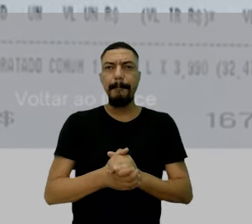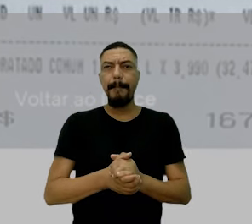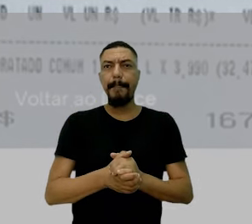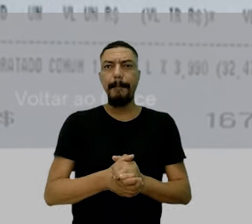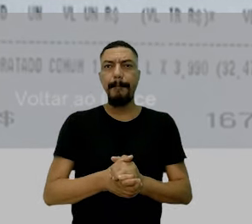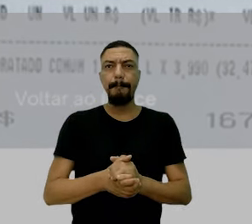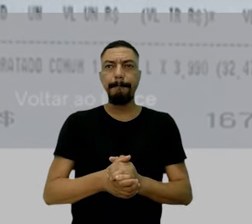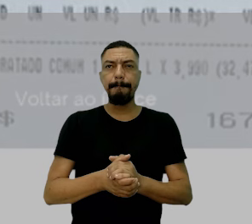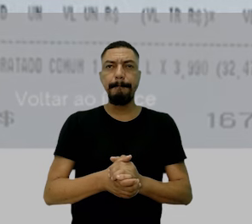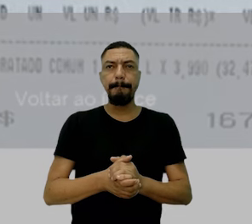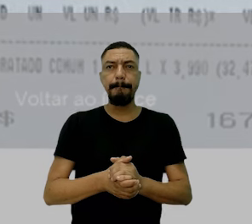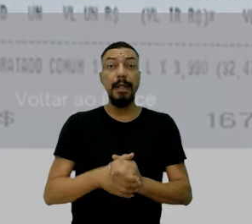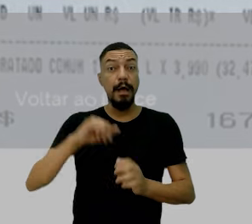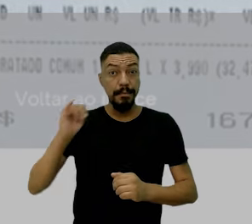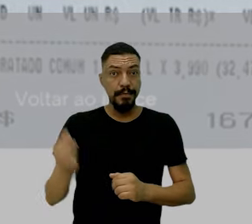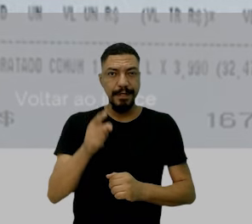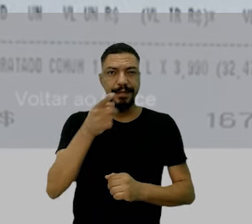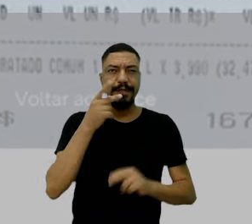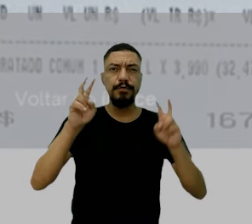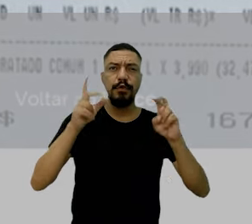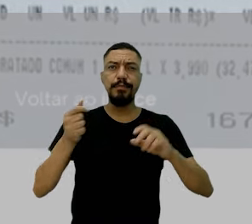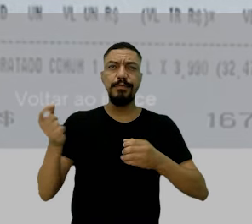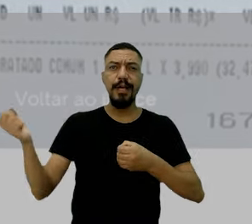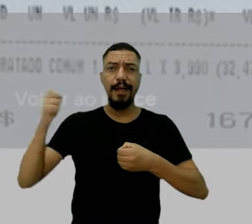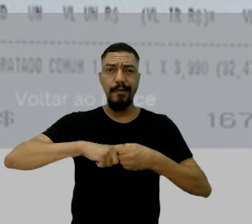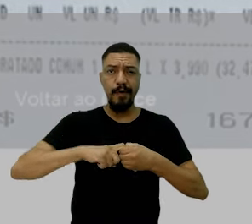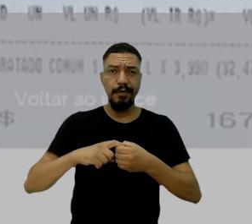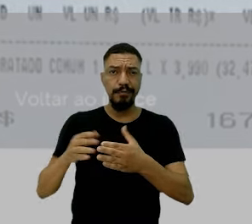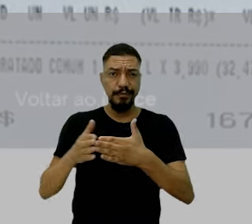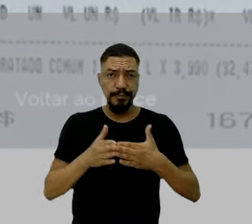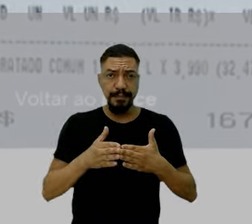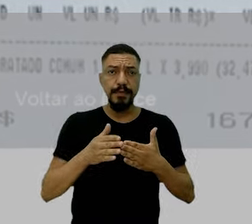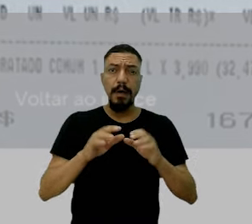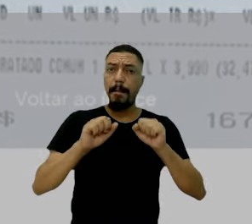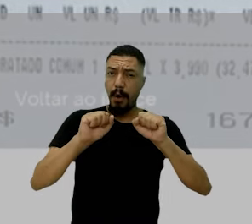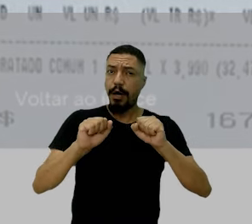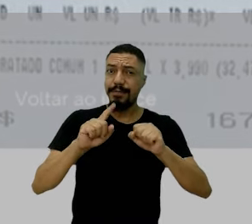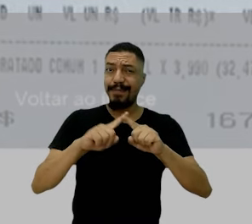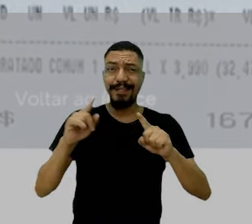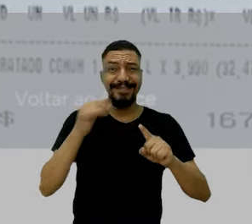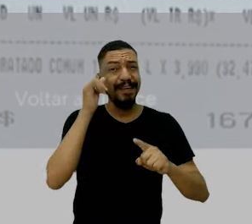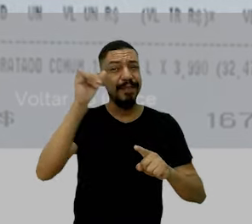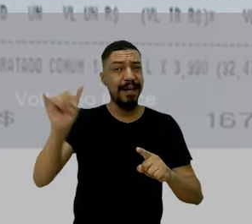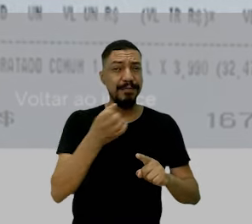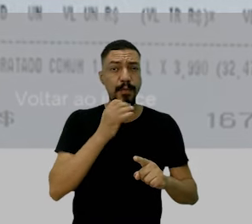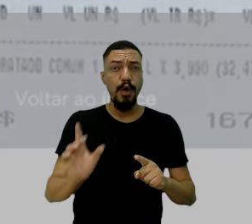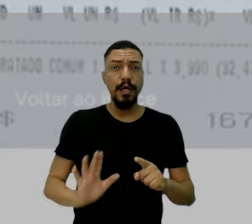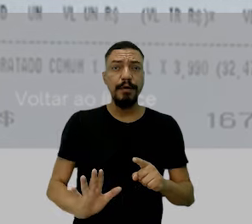Tá, beleza. Então, aproveitando sobre o reembolso, gente, reembolso é permitido, mas